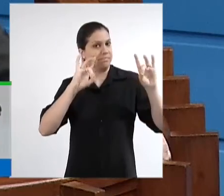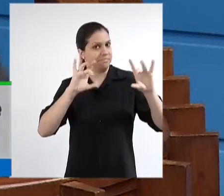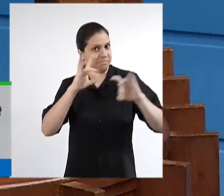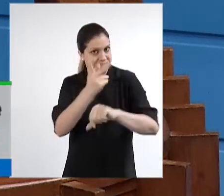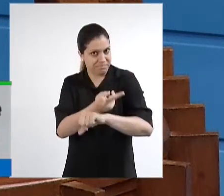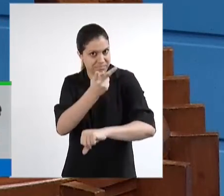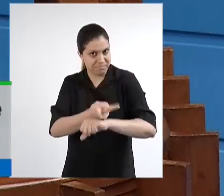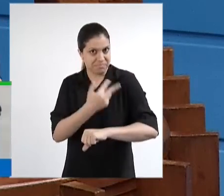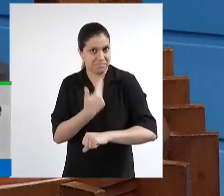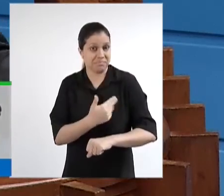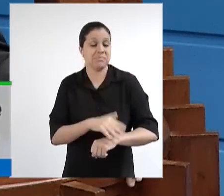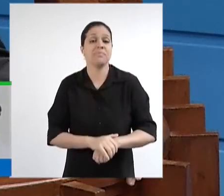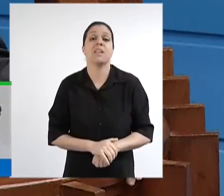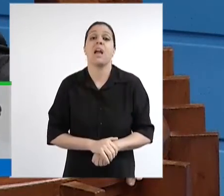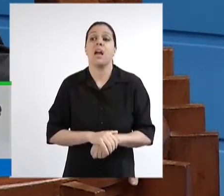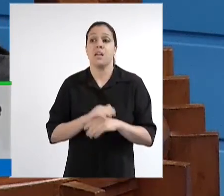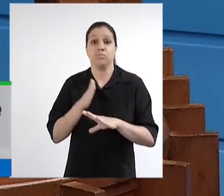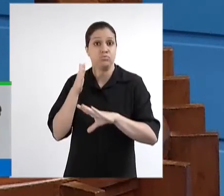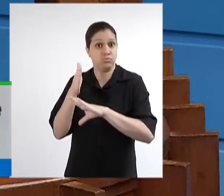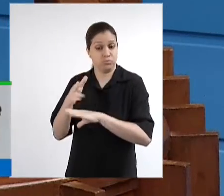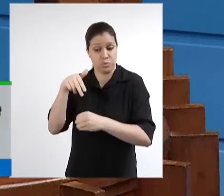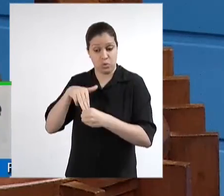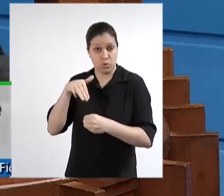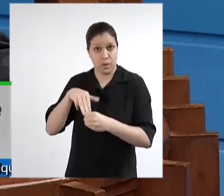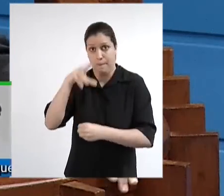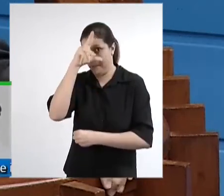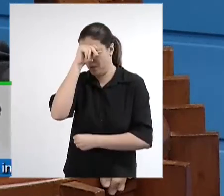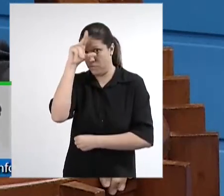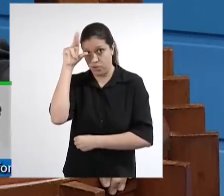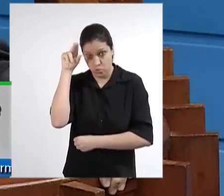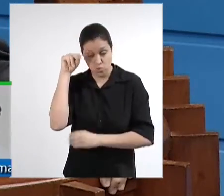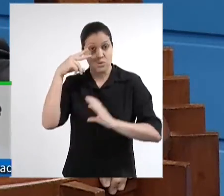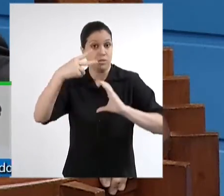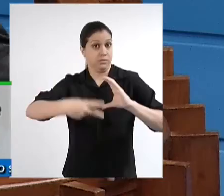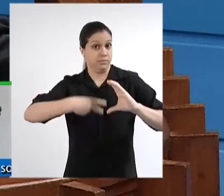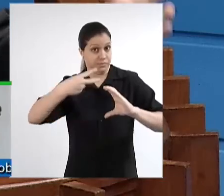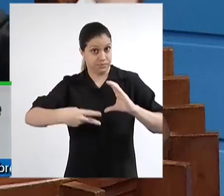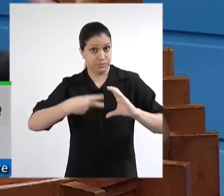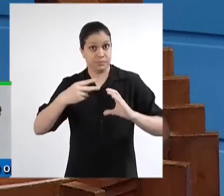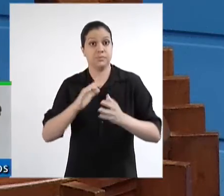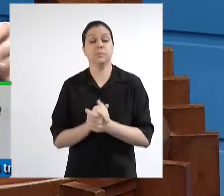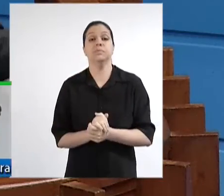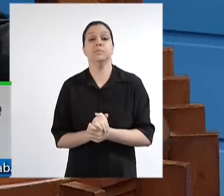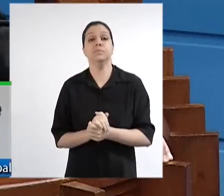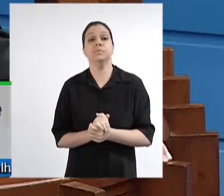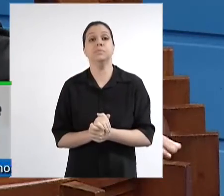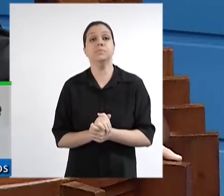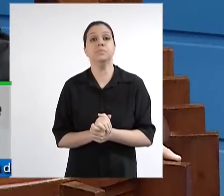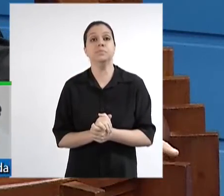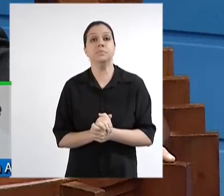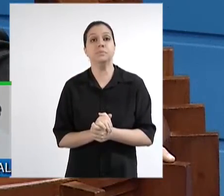municípios, nas prefeituras, nas câmaras municipais, para que todos